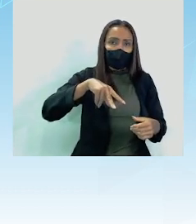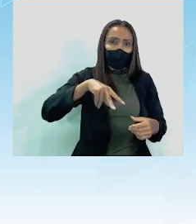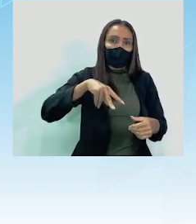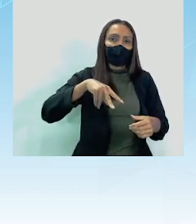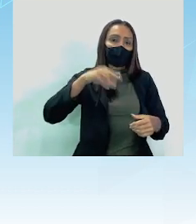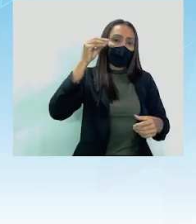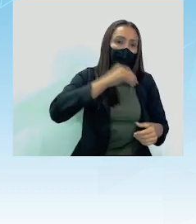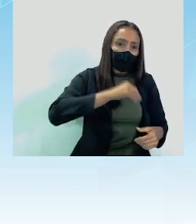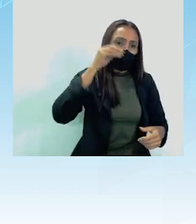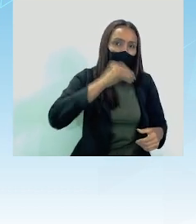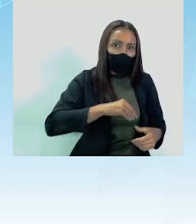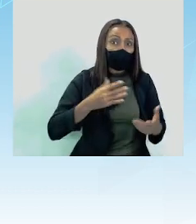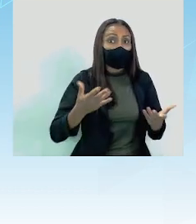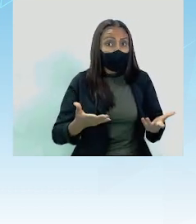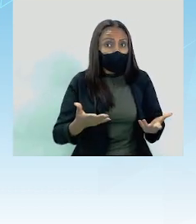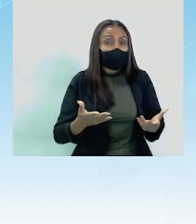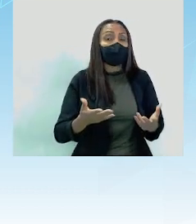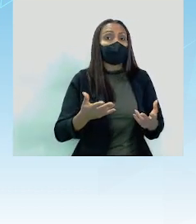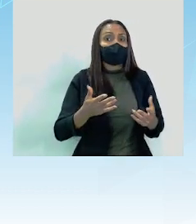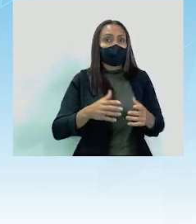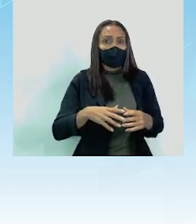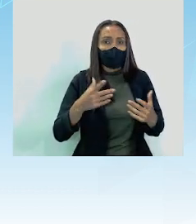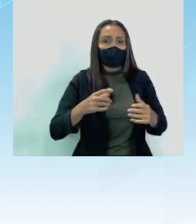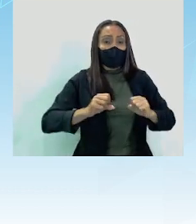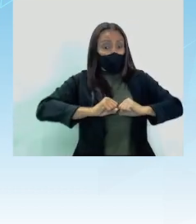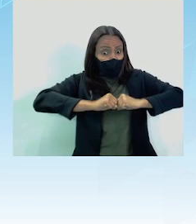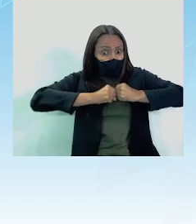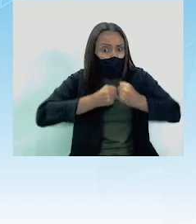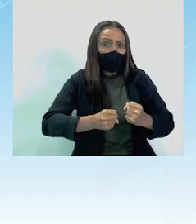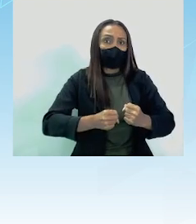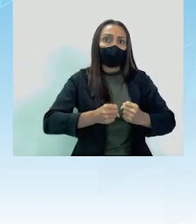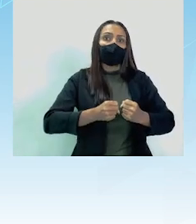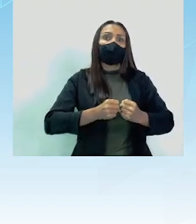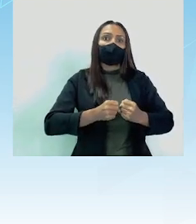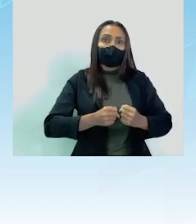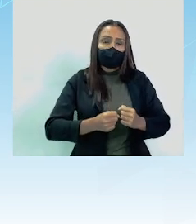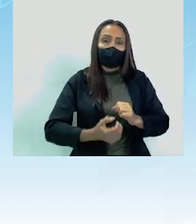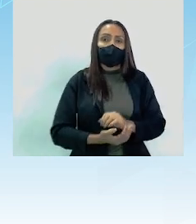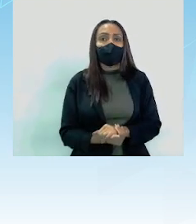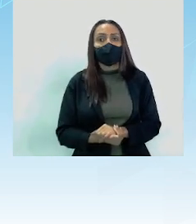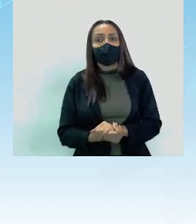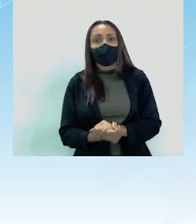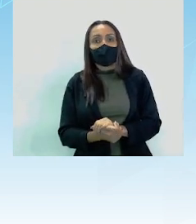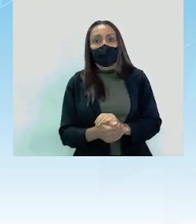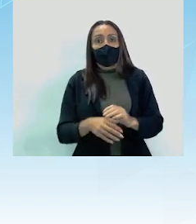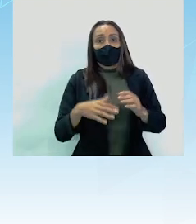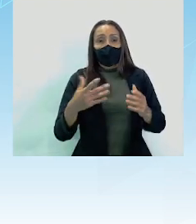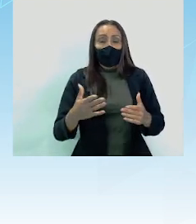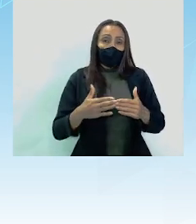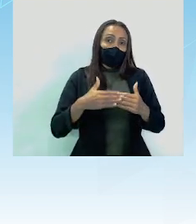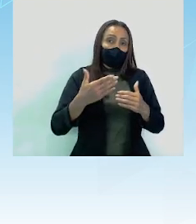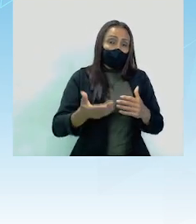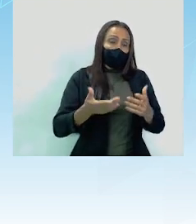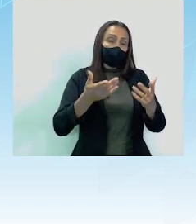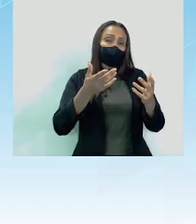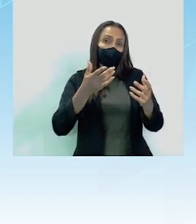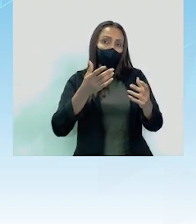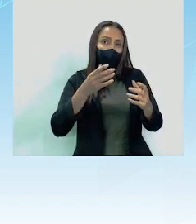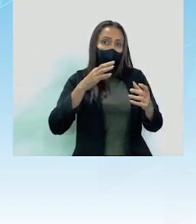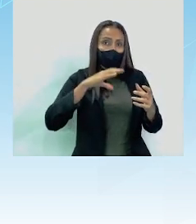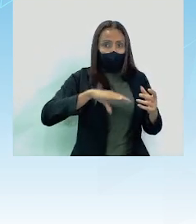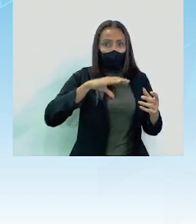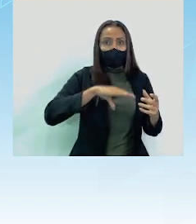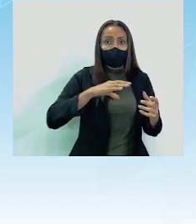pernas arriadas, né? De tanto esforço que às vezes você faz numa prova de trekking, né? Então, na tradução para o português, assim, de uma forma